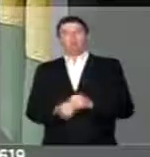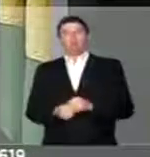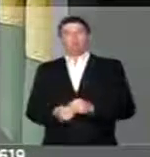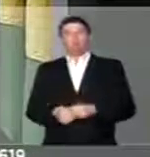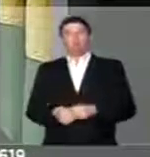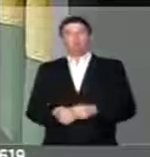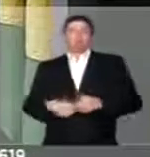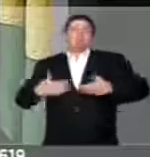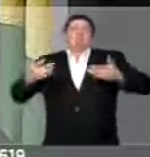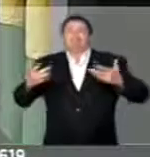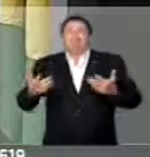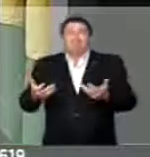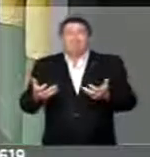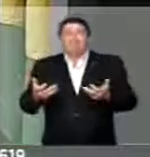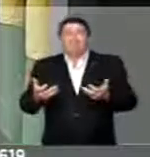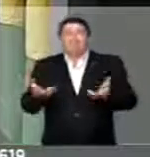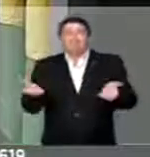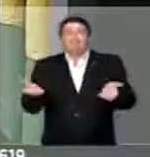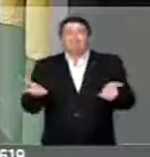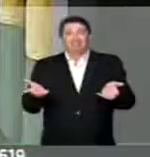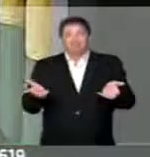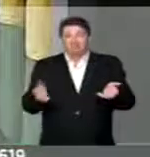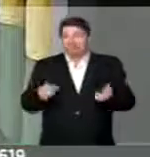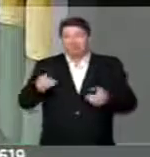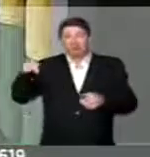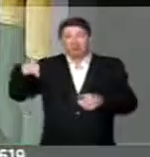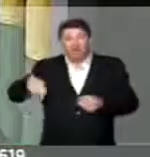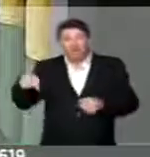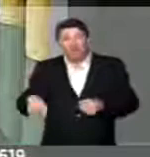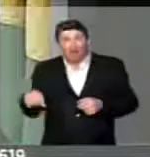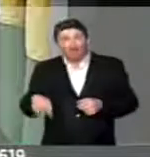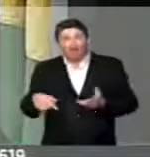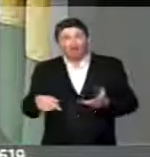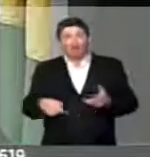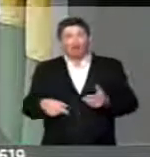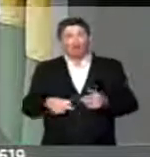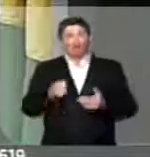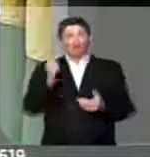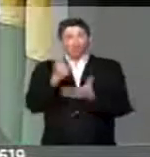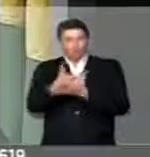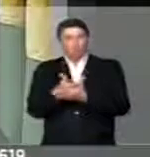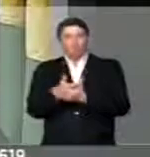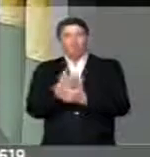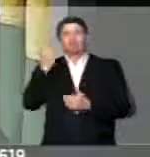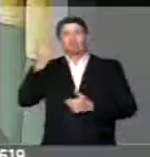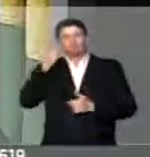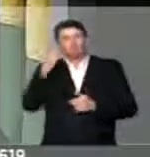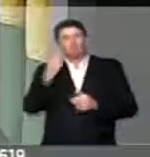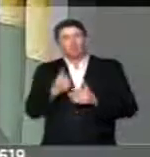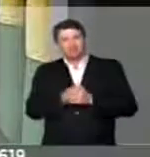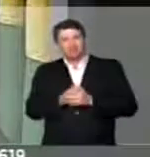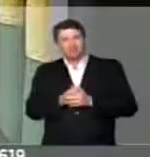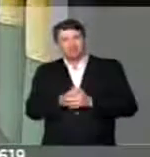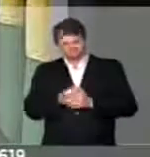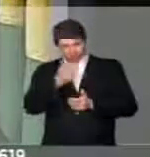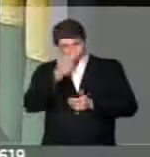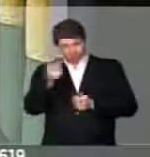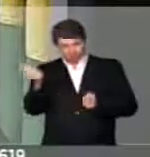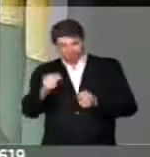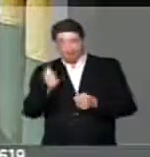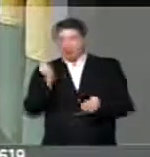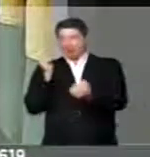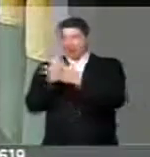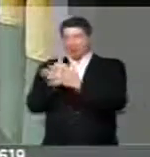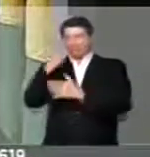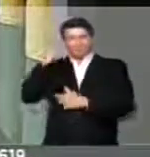Ora, se eles não conseguiram comprar deputados, vai conseguir